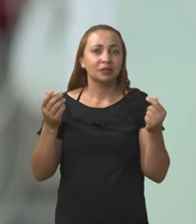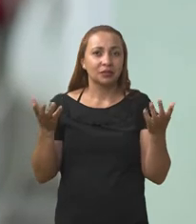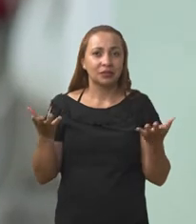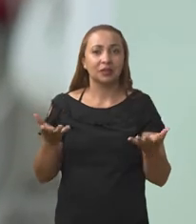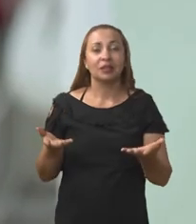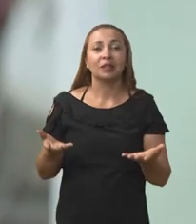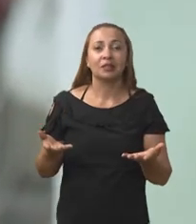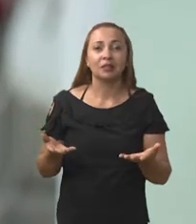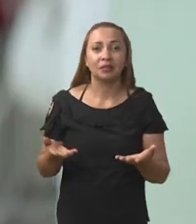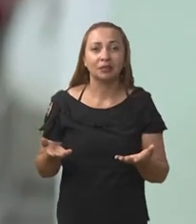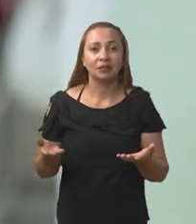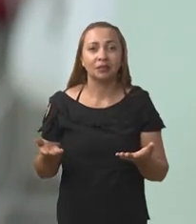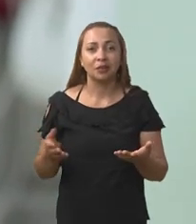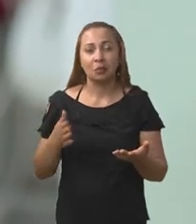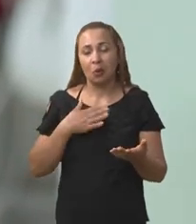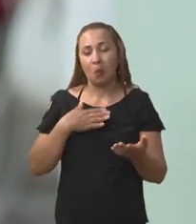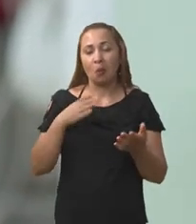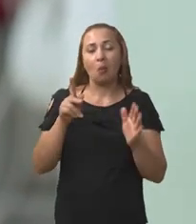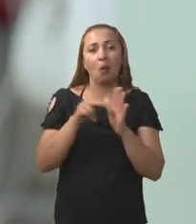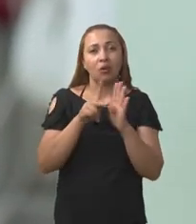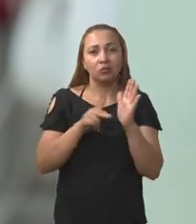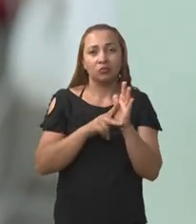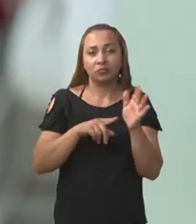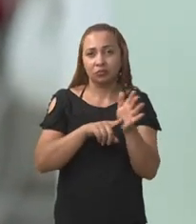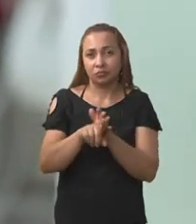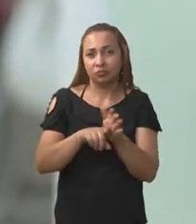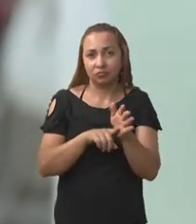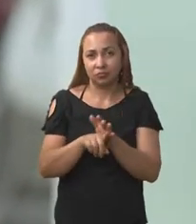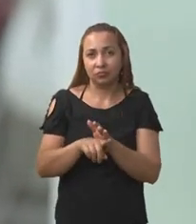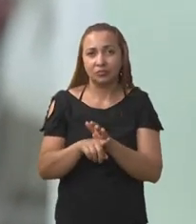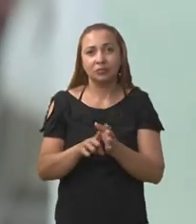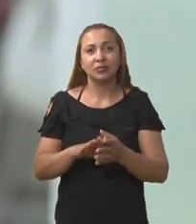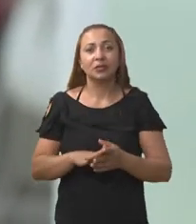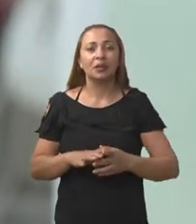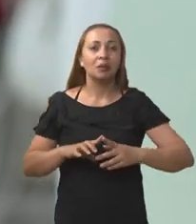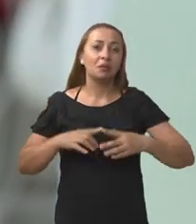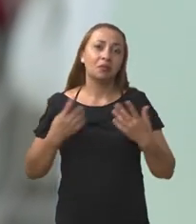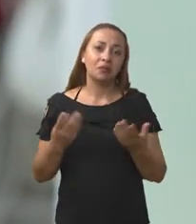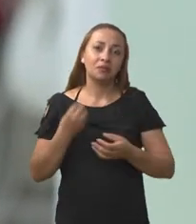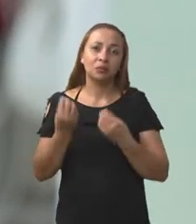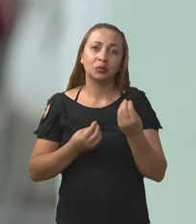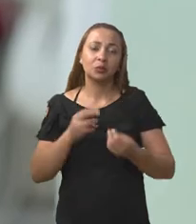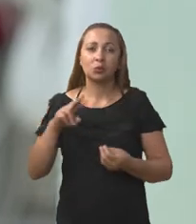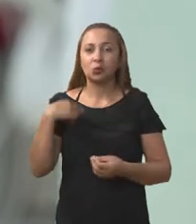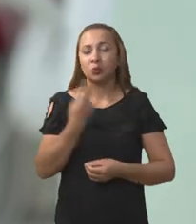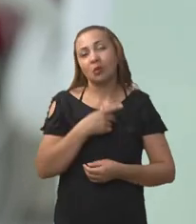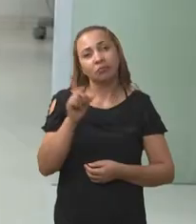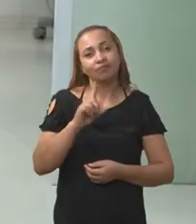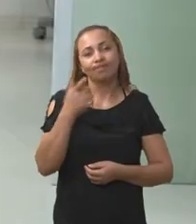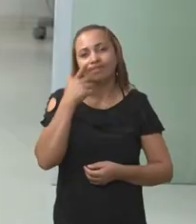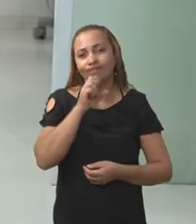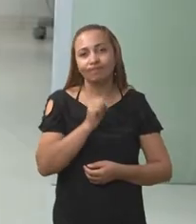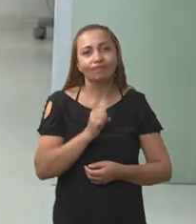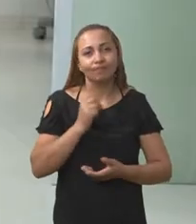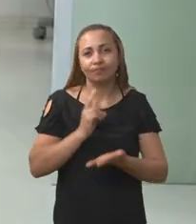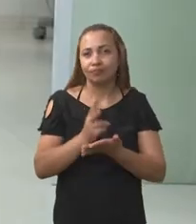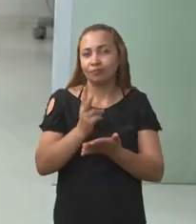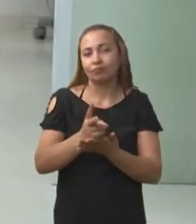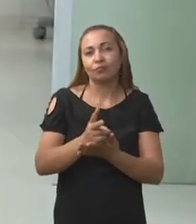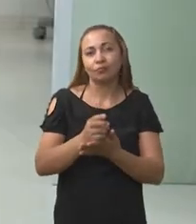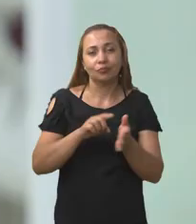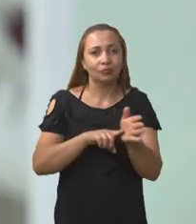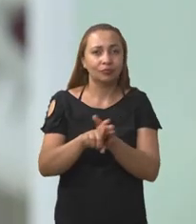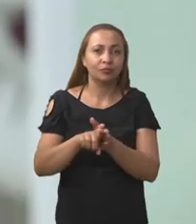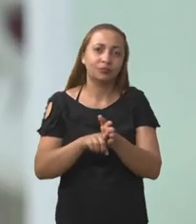seria o meu primeiro precisa do Bibi só que fico a gente não conseguiu dar continuidade